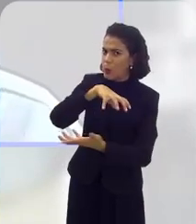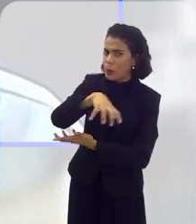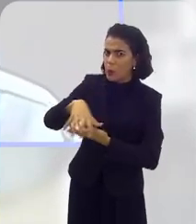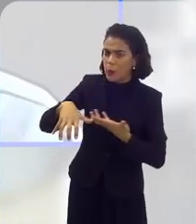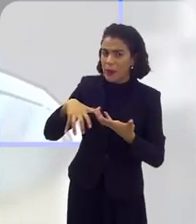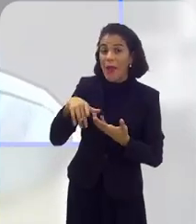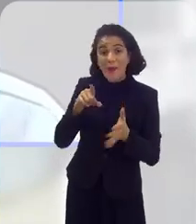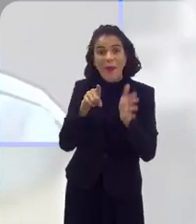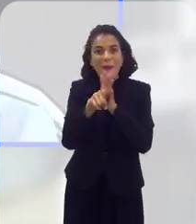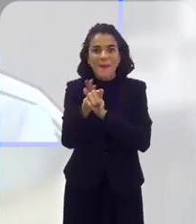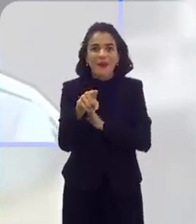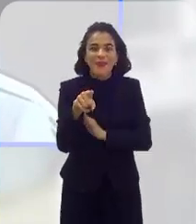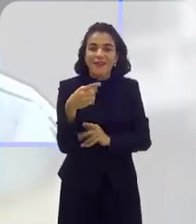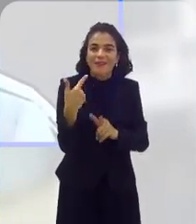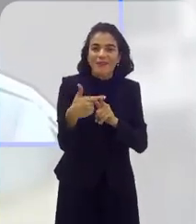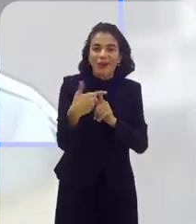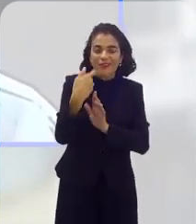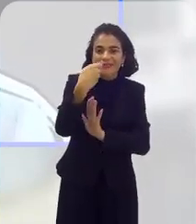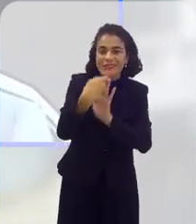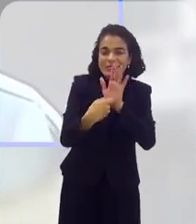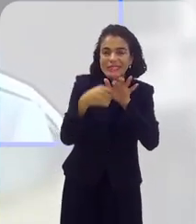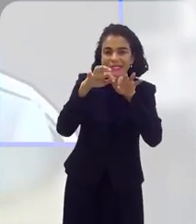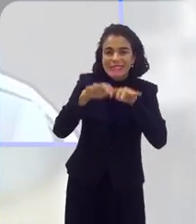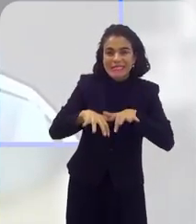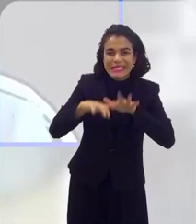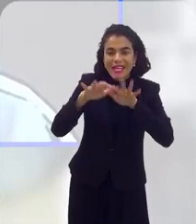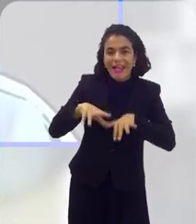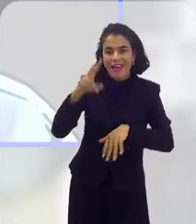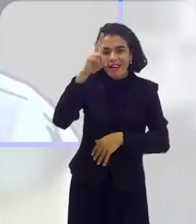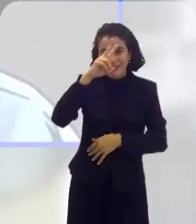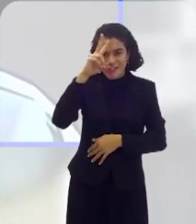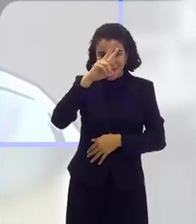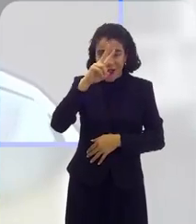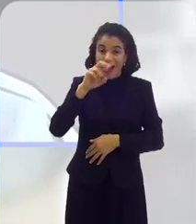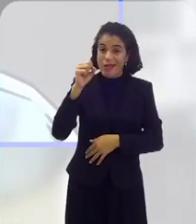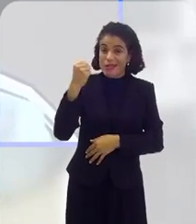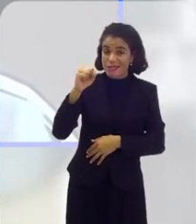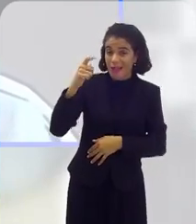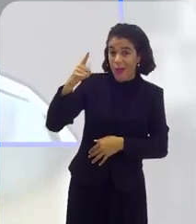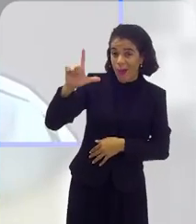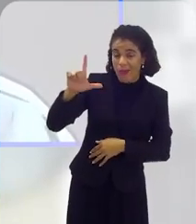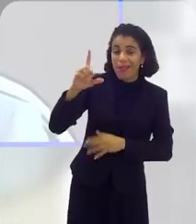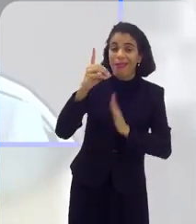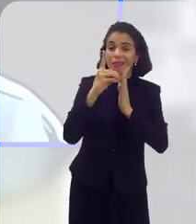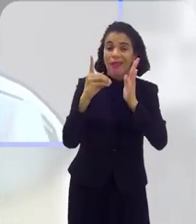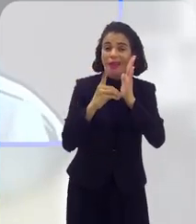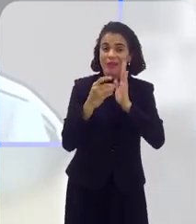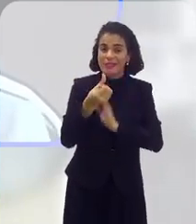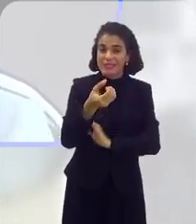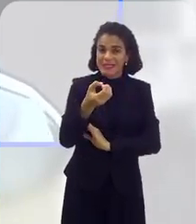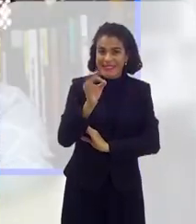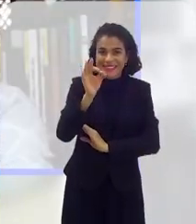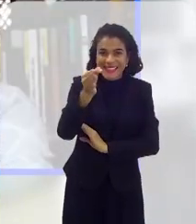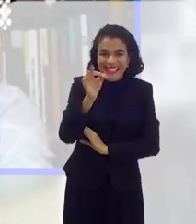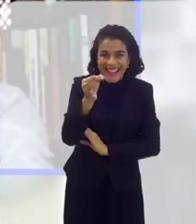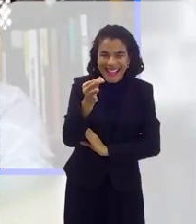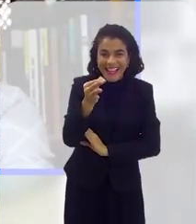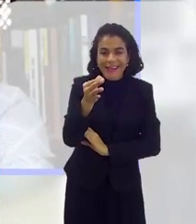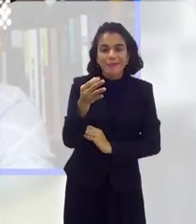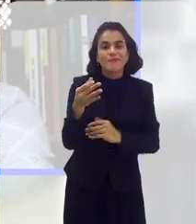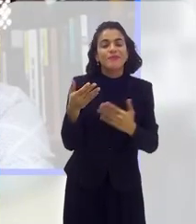escândalo enorme. Eu ia te perguntar isso, porque você escreve a história na São Luís da década de 60, né,